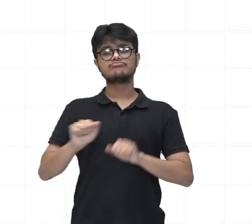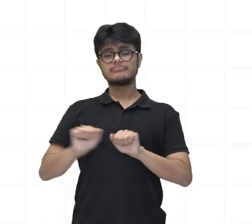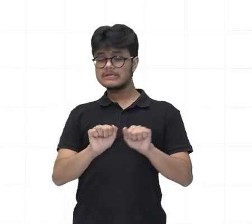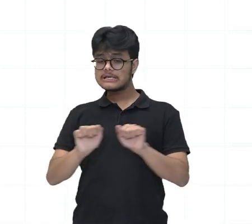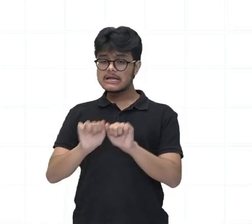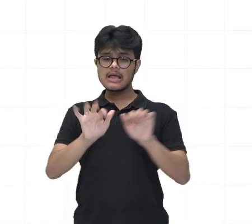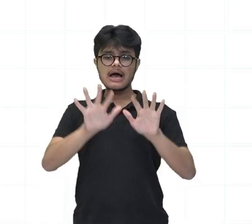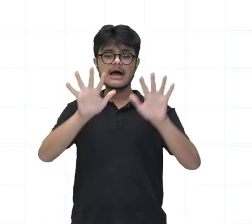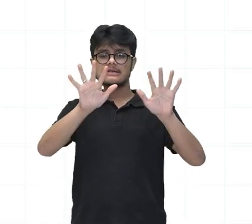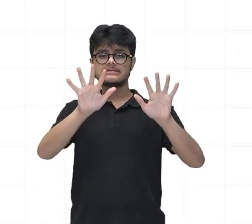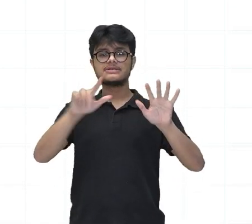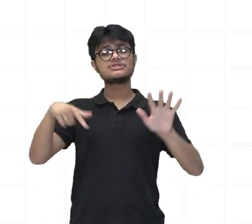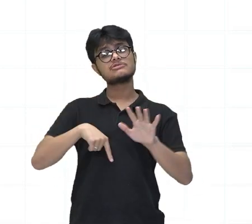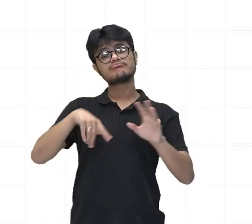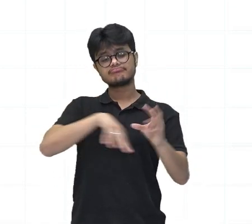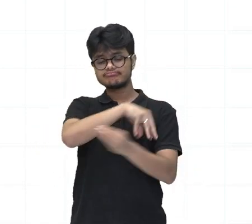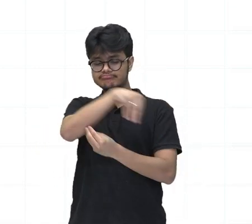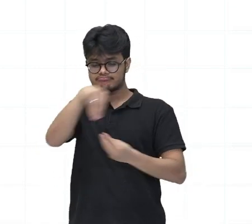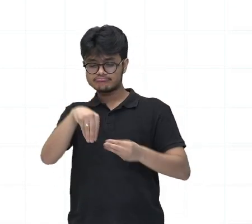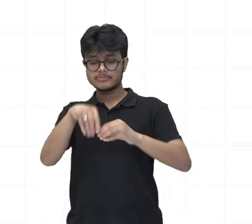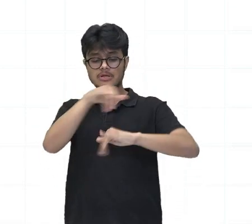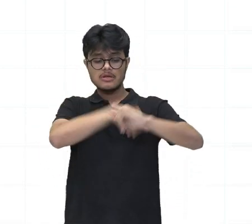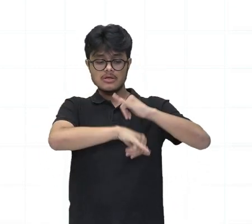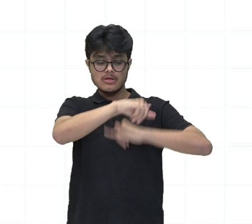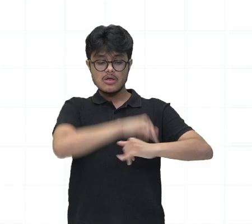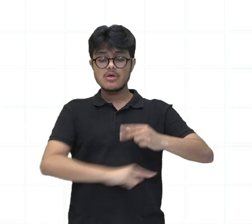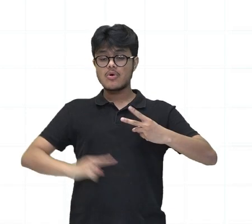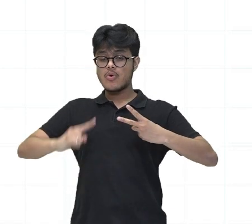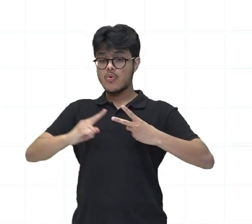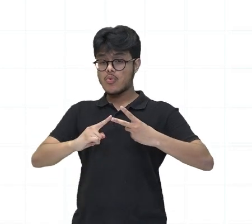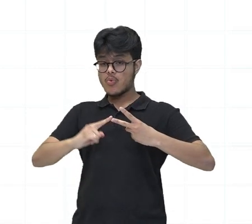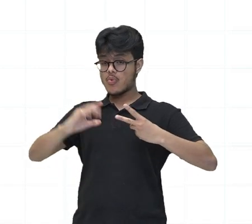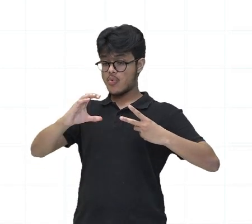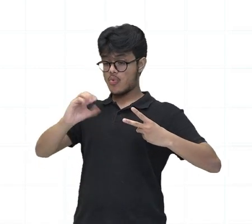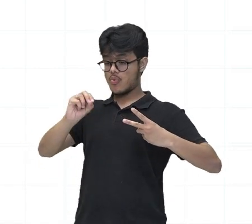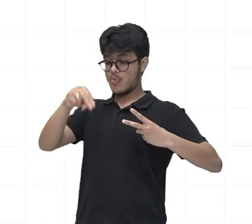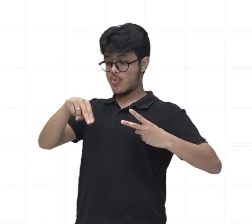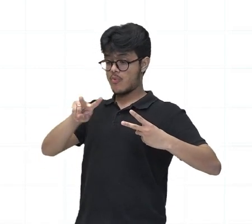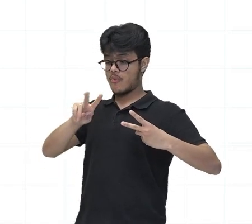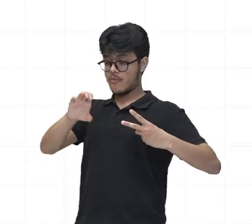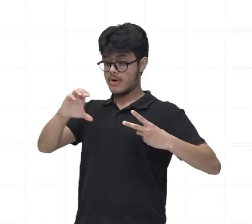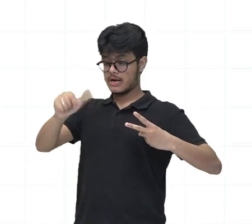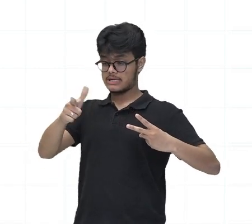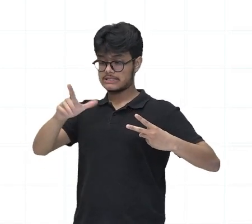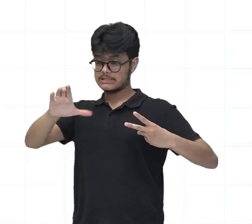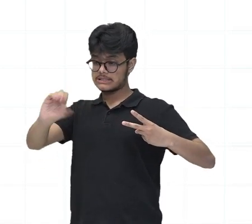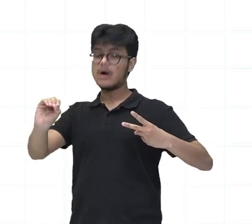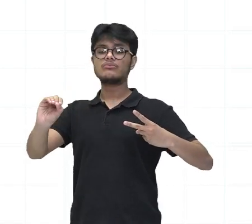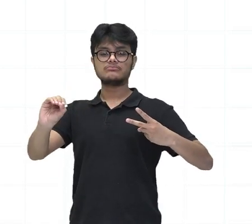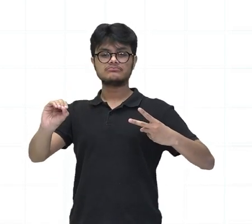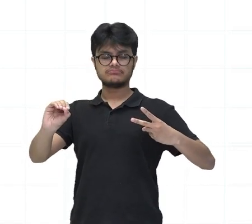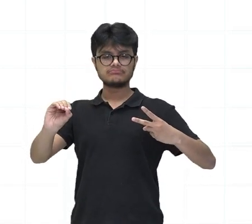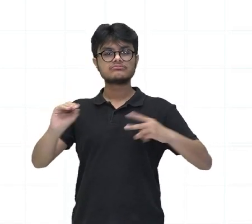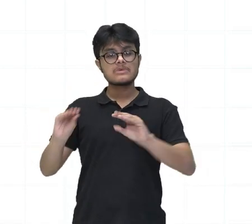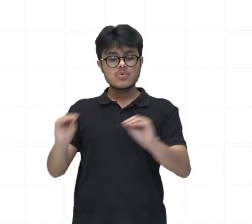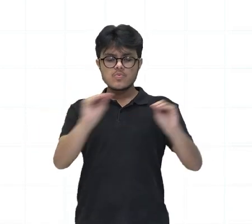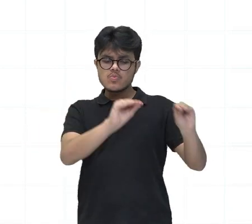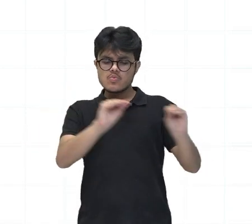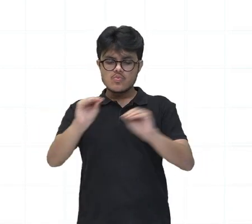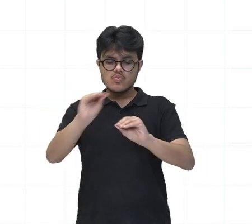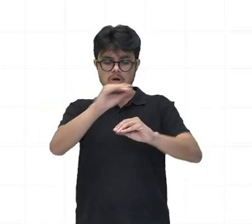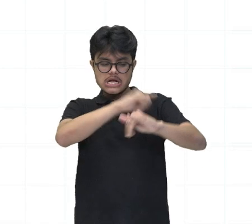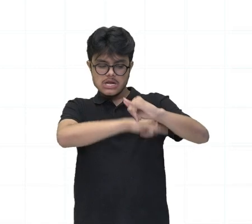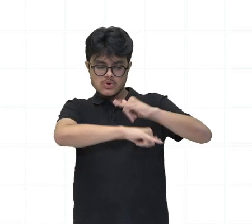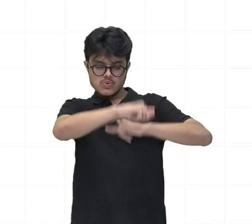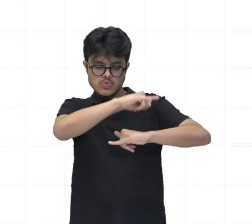calor propaga-se por convecção, que é a transferência de calor pela matéria